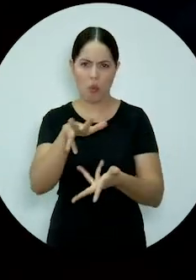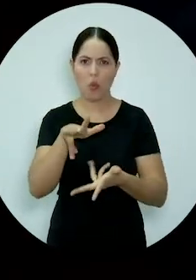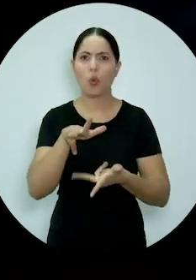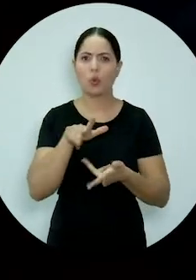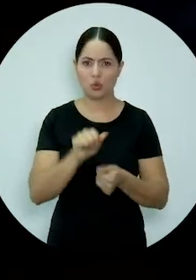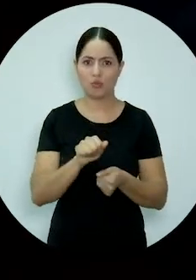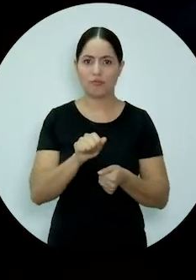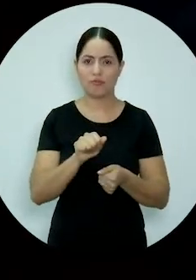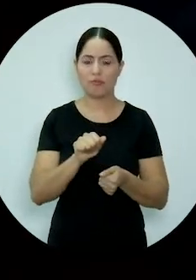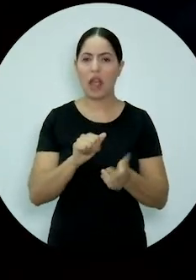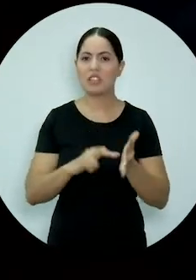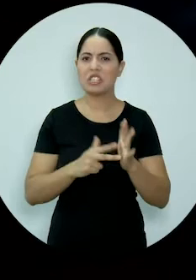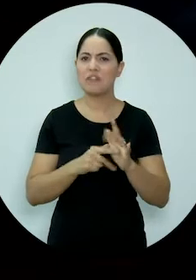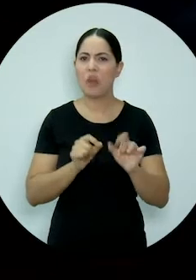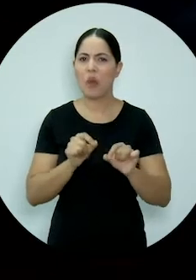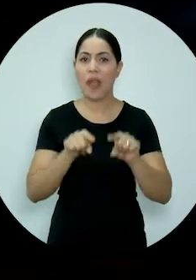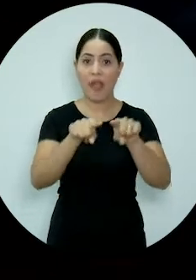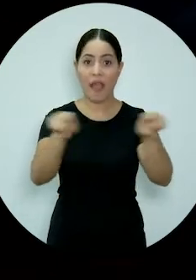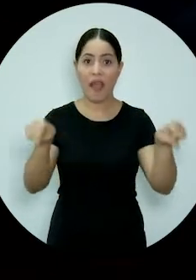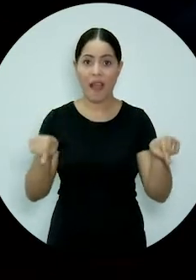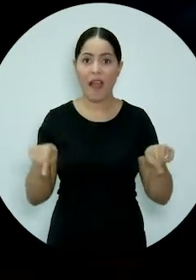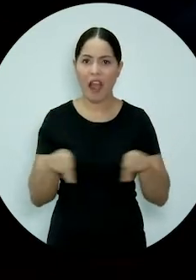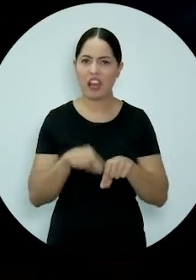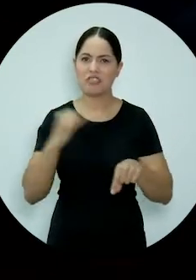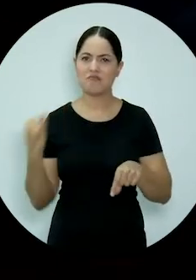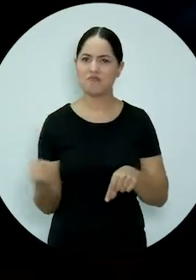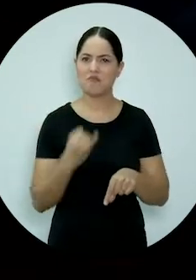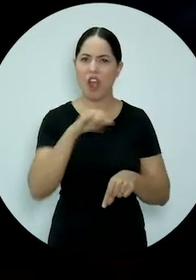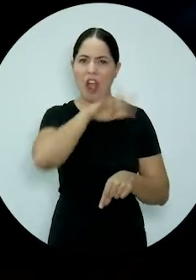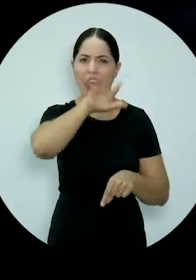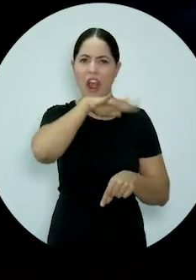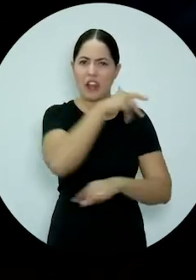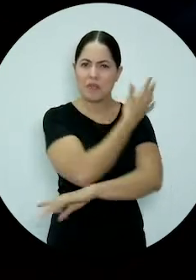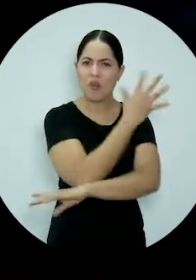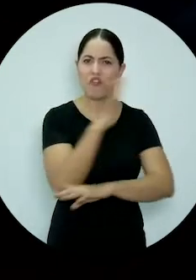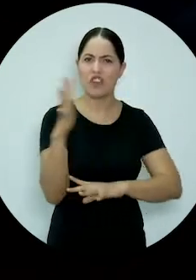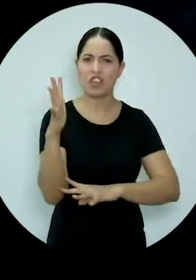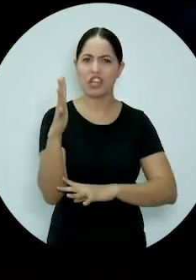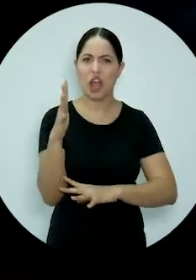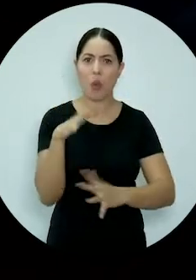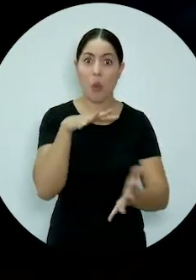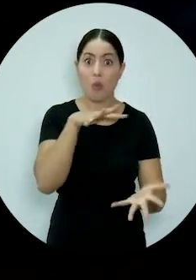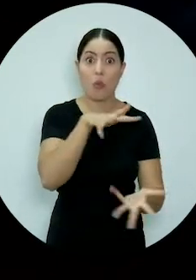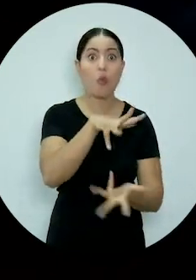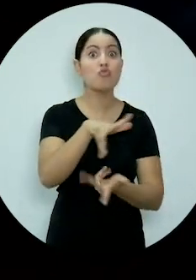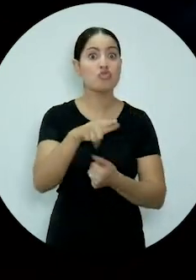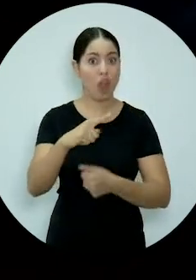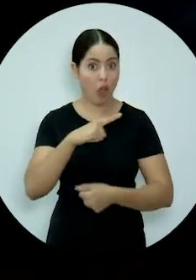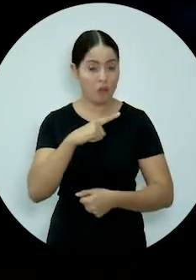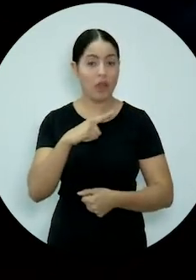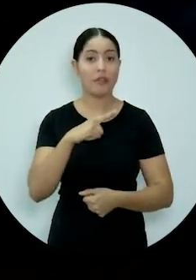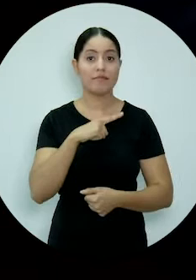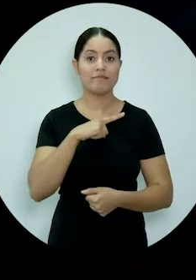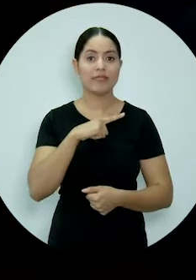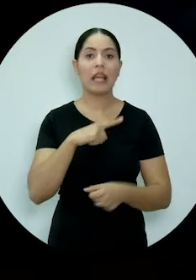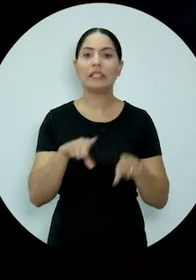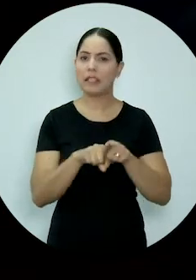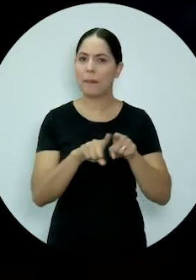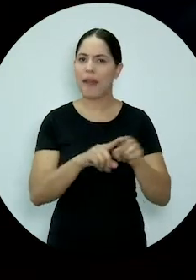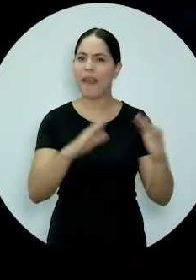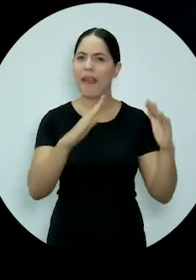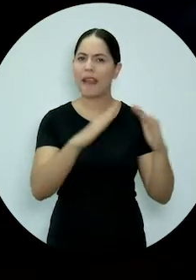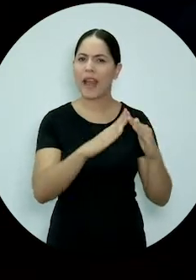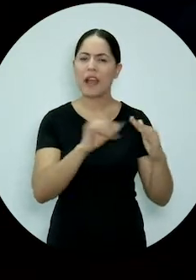A floresta conta com uma das áreas mais ricas em diversidade animal e vegetal de todo o mundo. Sem contar que ainda serve